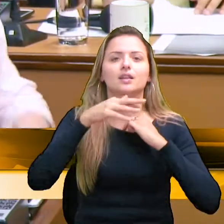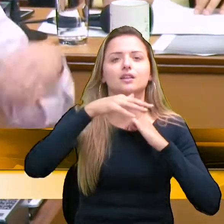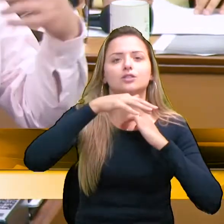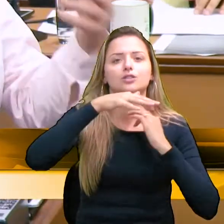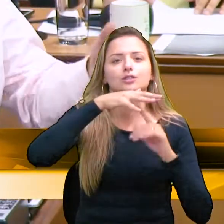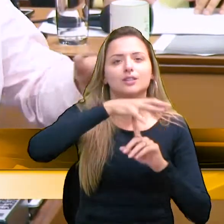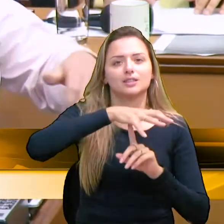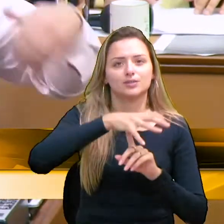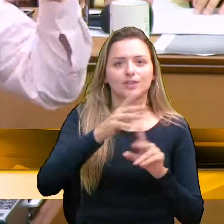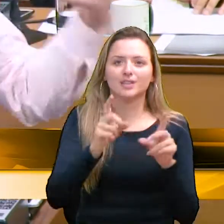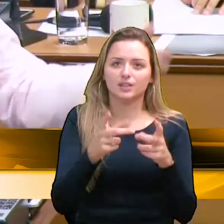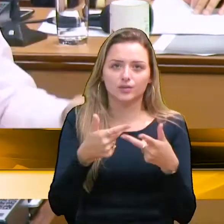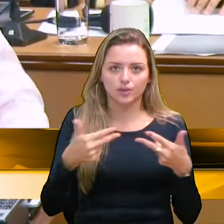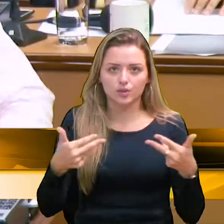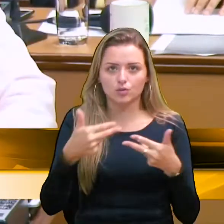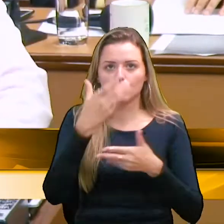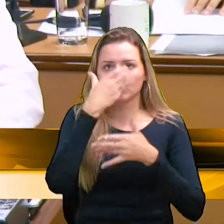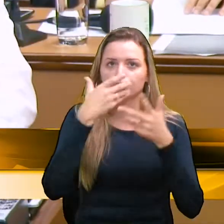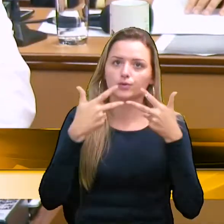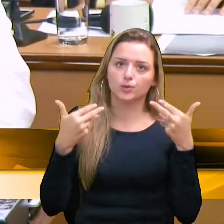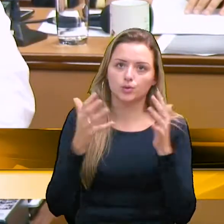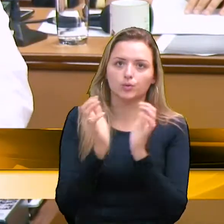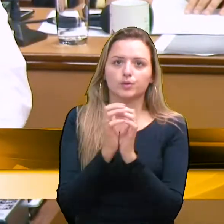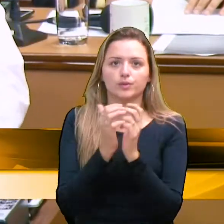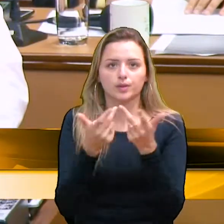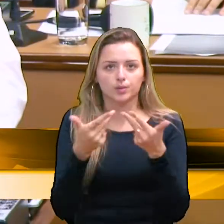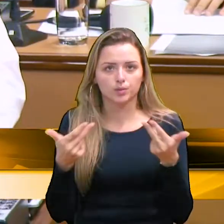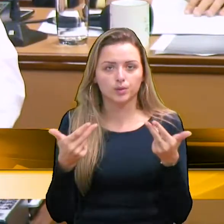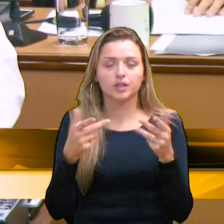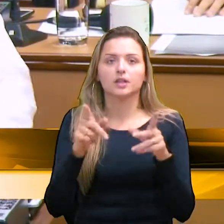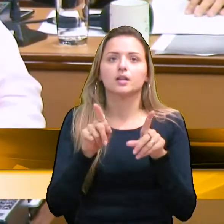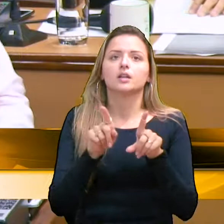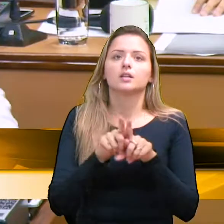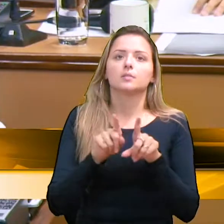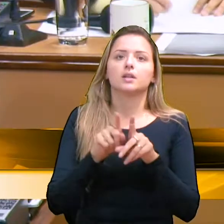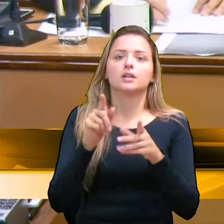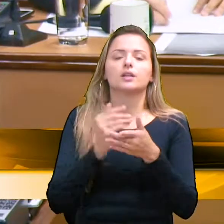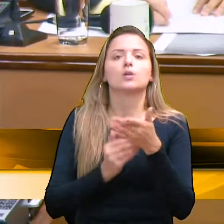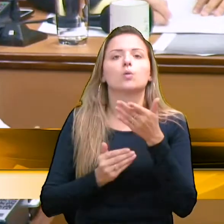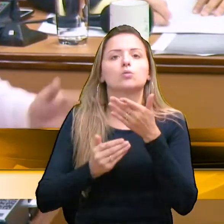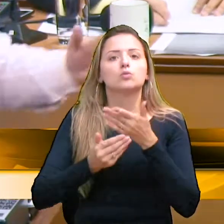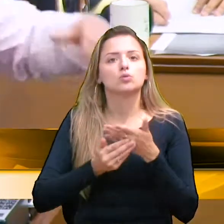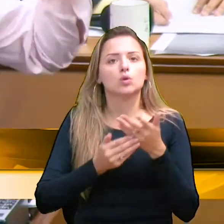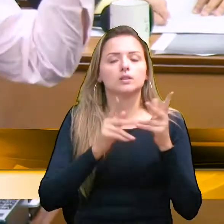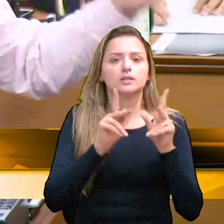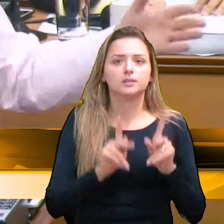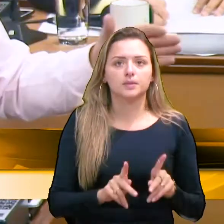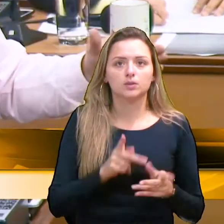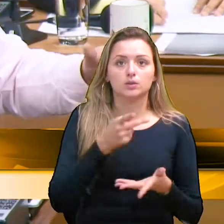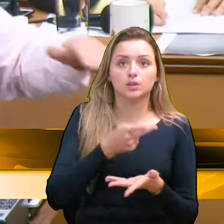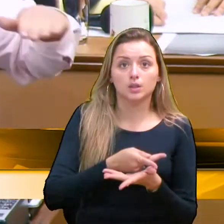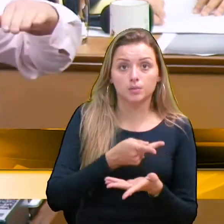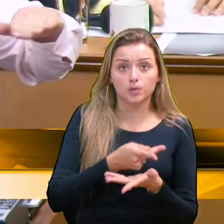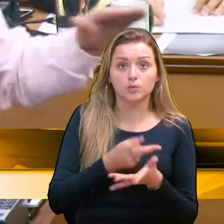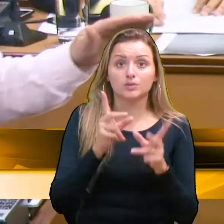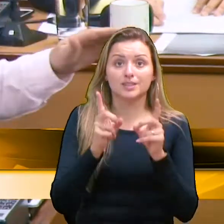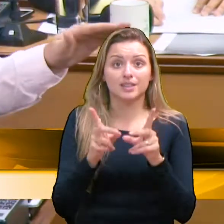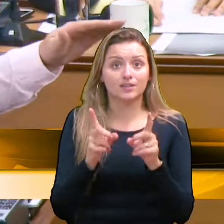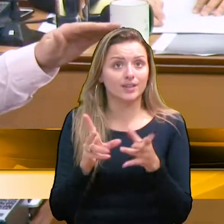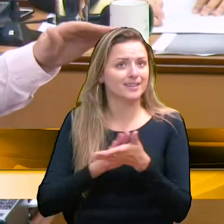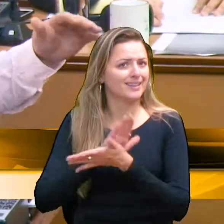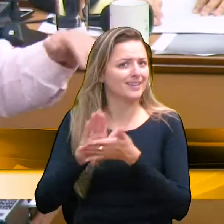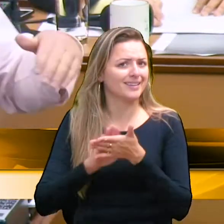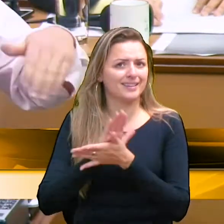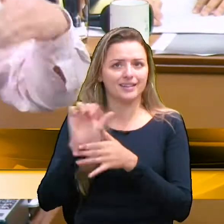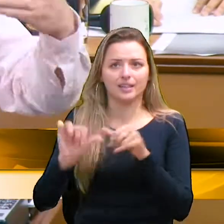se manifestou lá e colocou essa questão de que para os agricultores e produtores que vão lá comercializar, nada